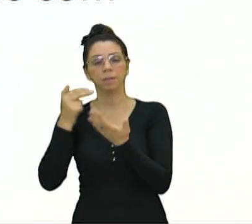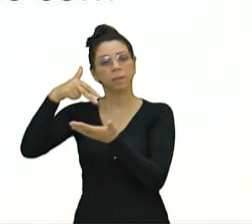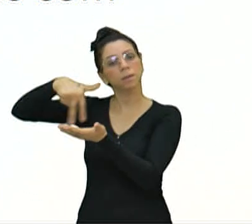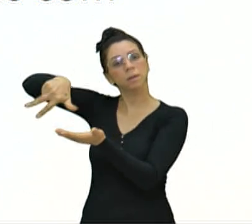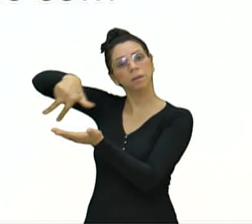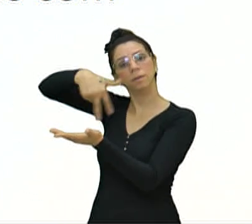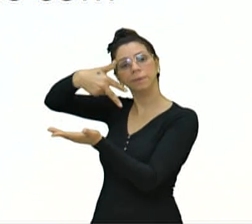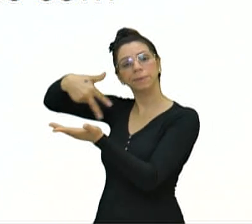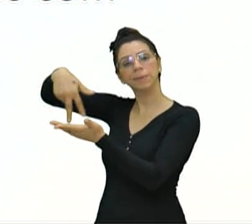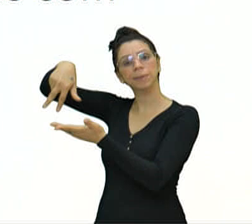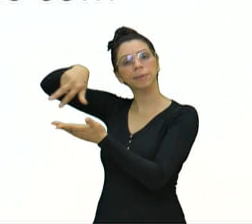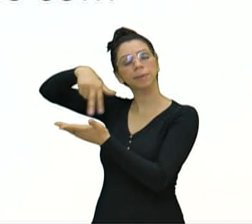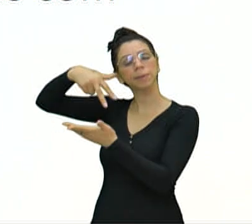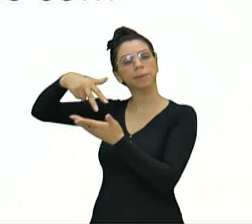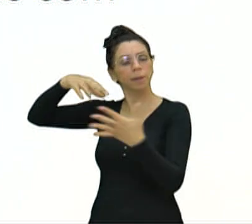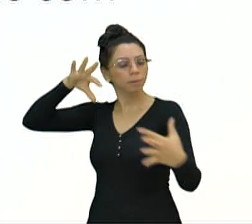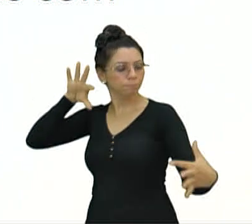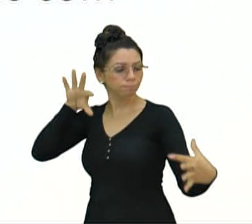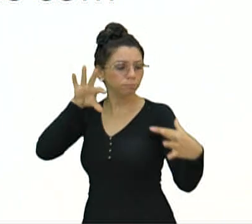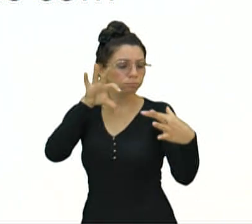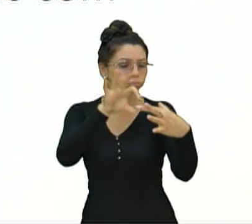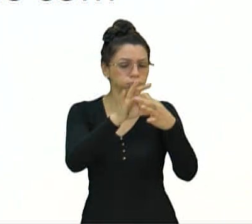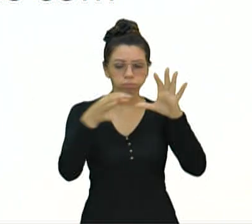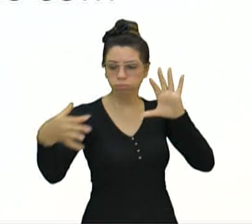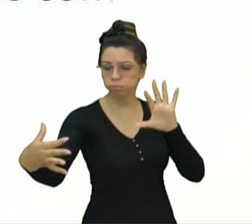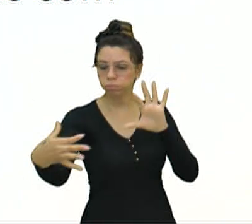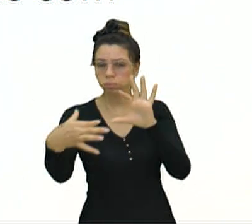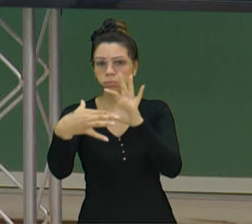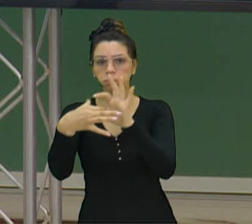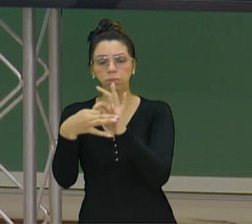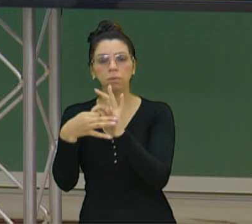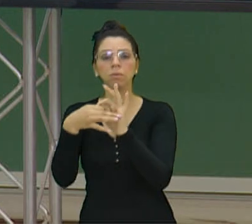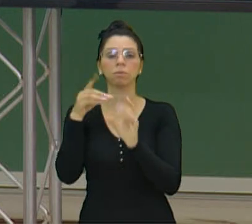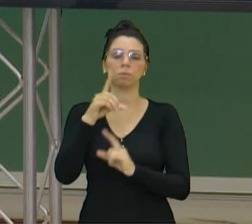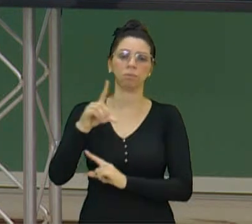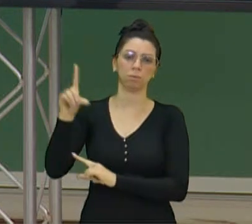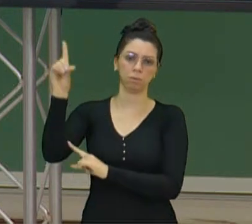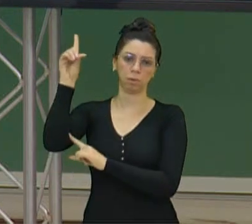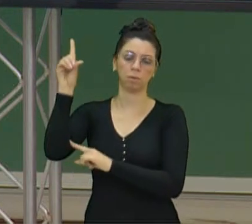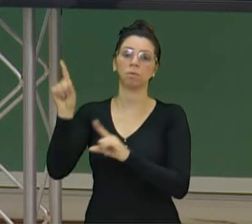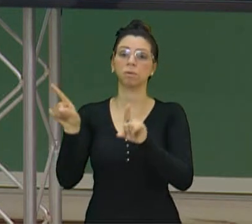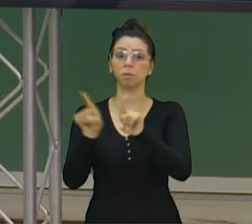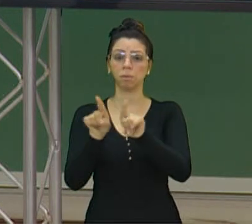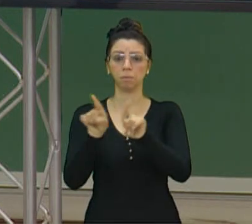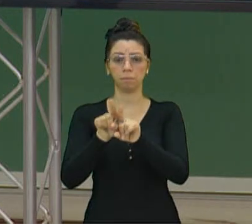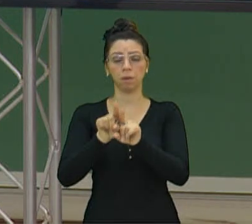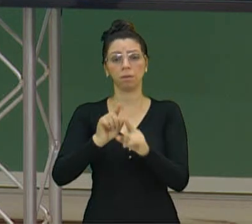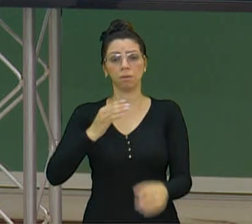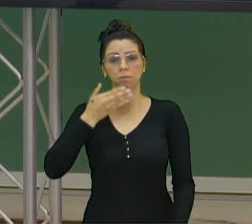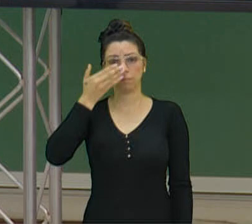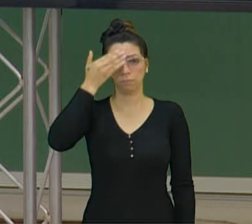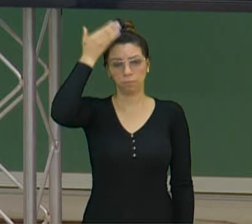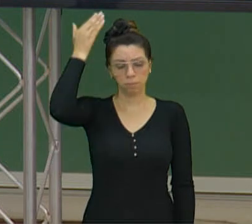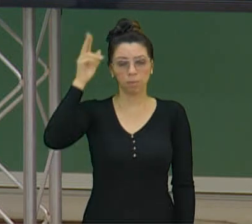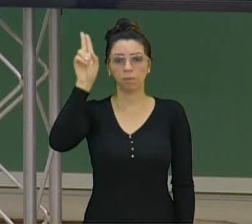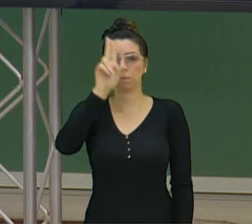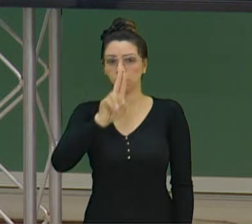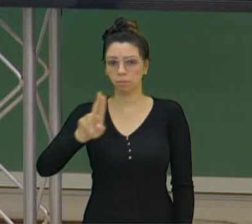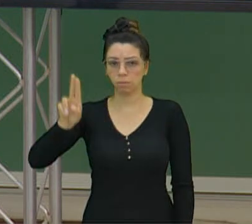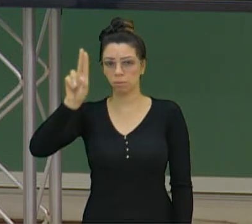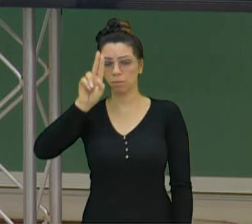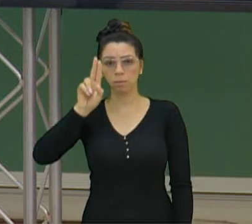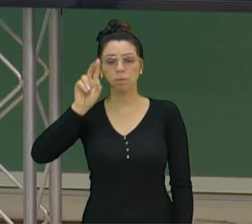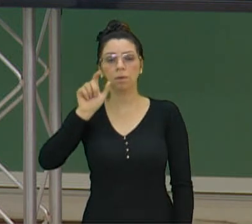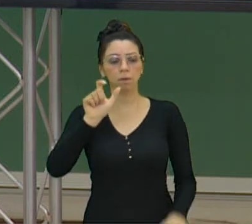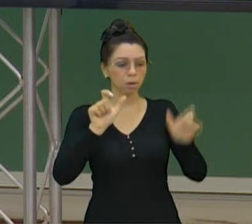em busca de uma ligação de todos com Deus. Então, no islamismo também eles acreditam que o tambor permite essa ligação